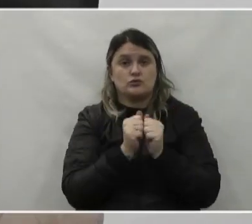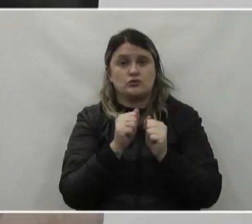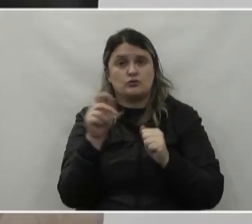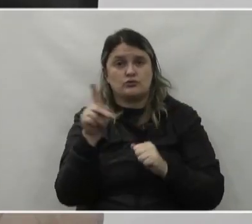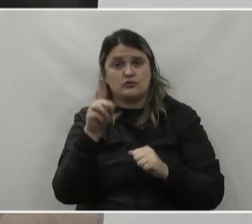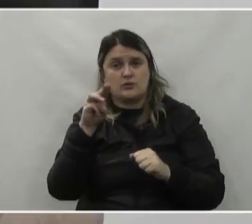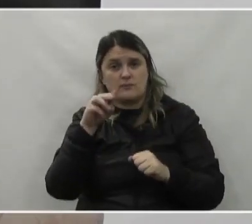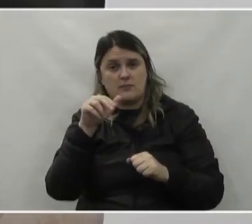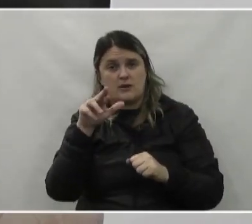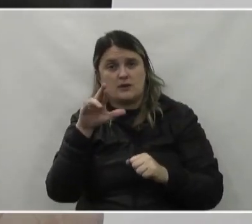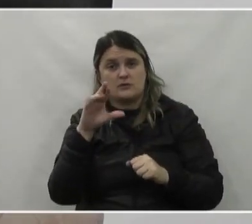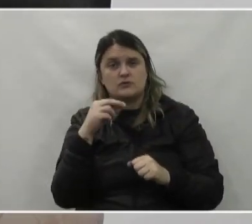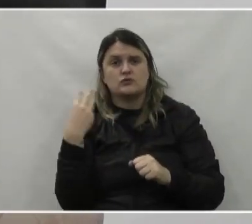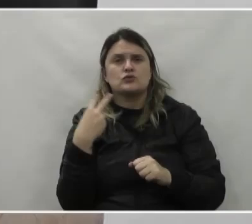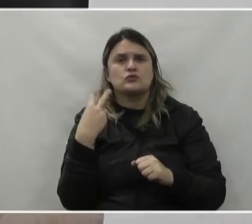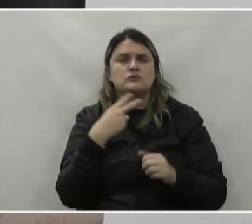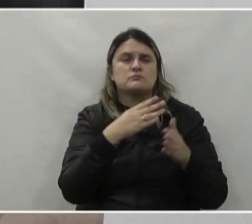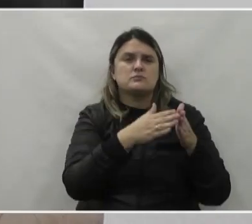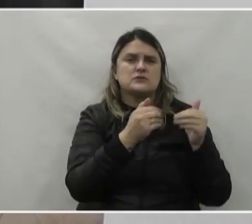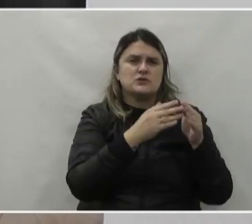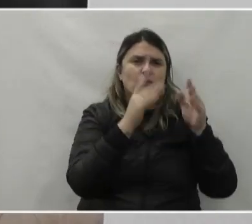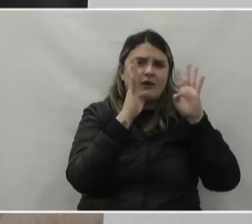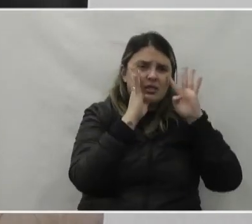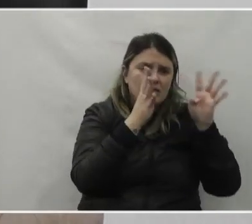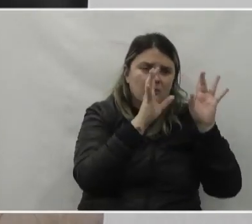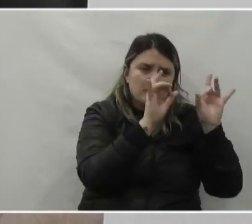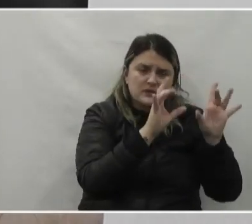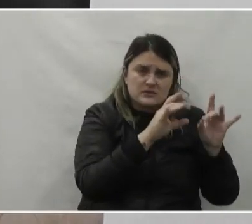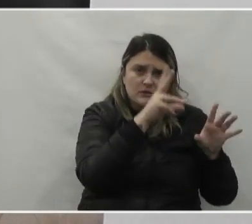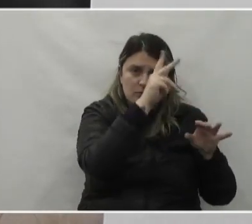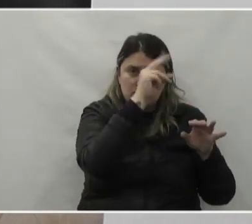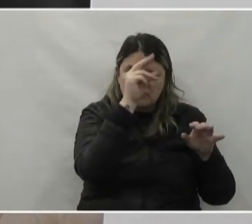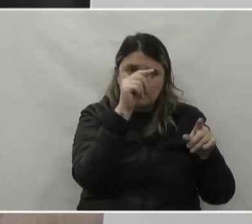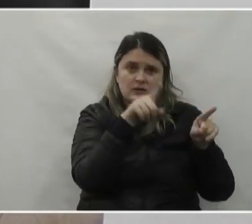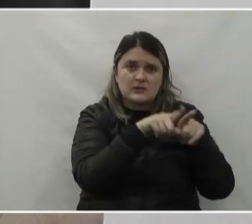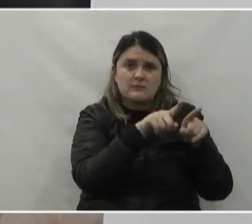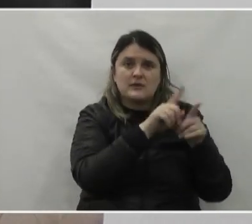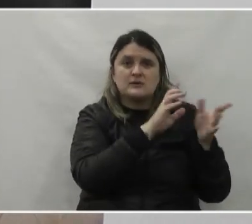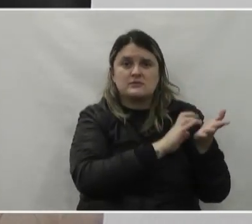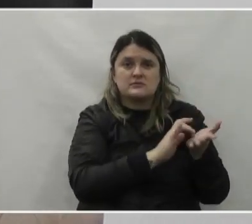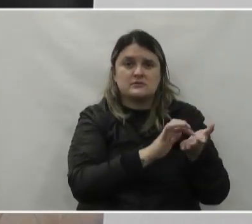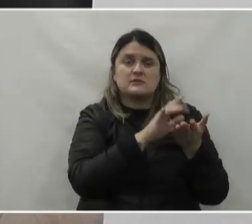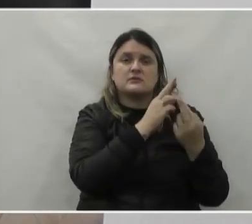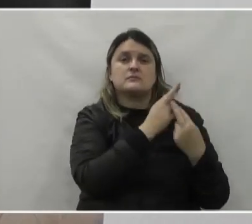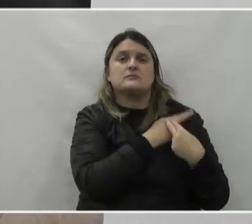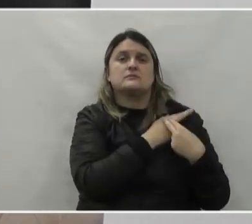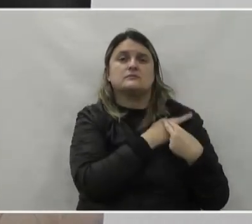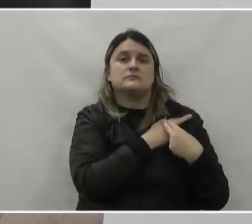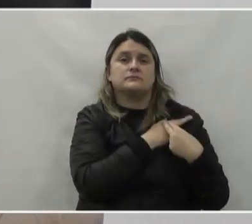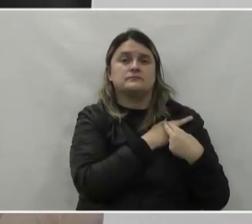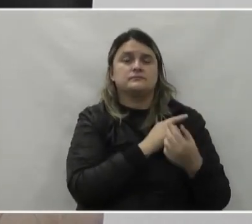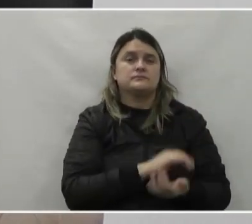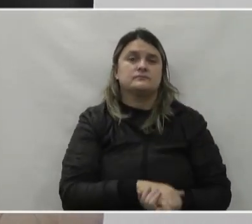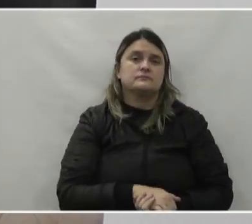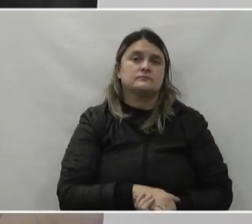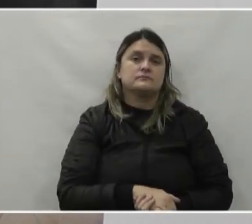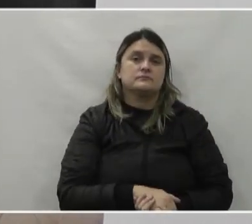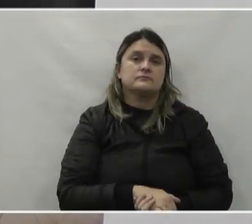Márcio, pedindo uma atenção especial do Poder Executivo e suas secretarias competentes para que